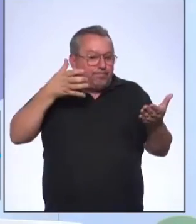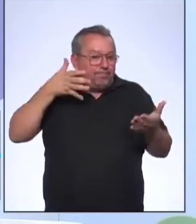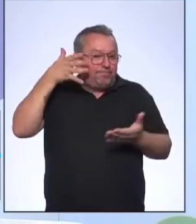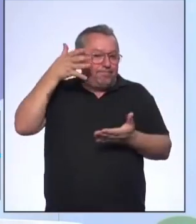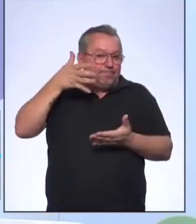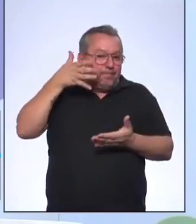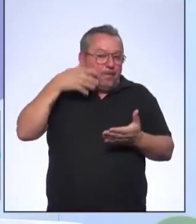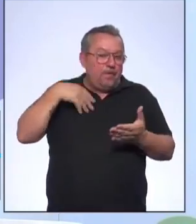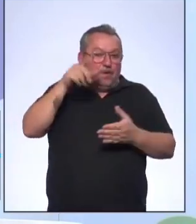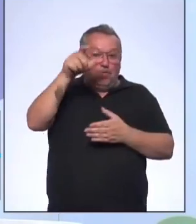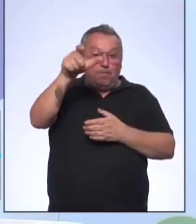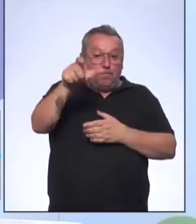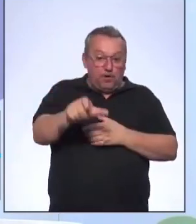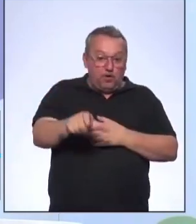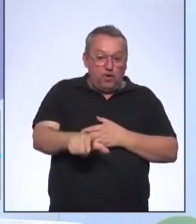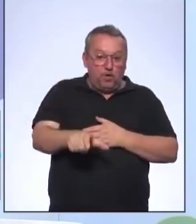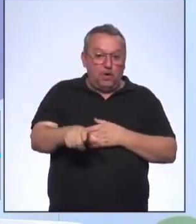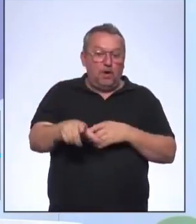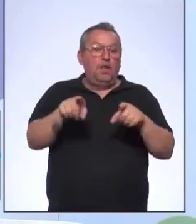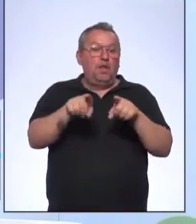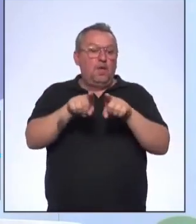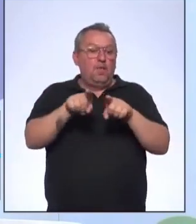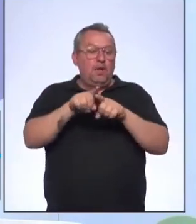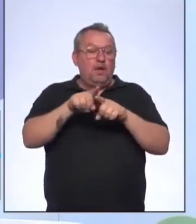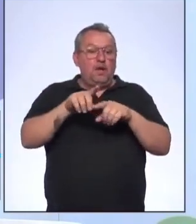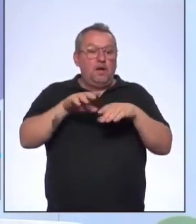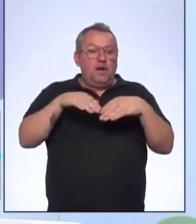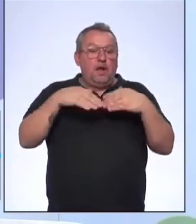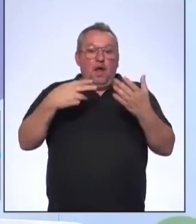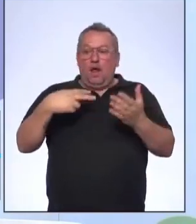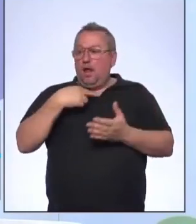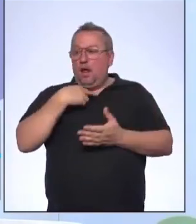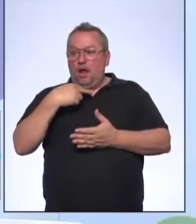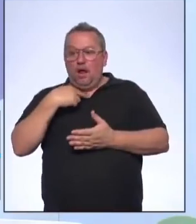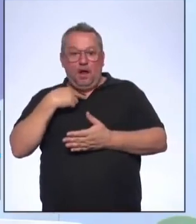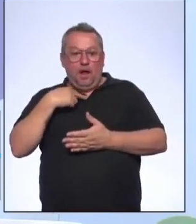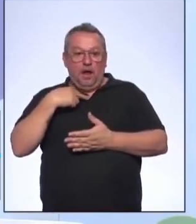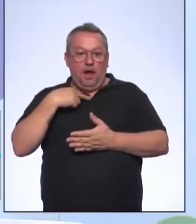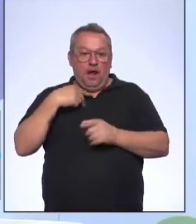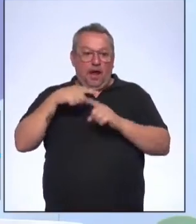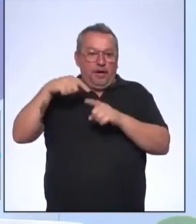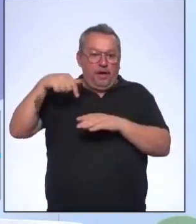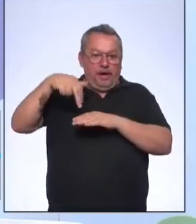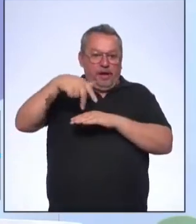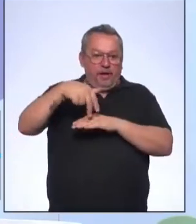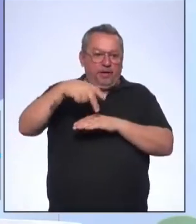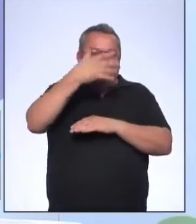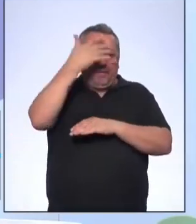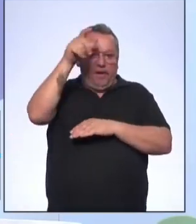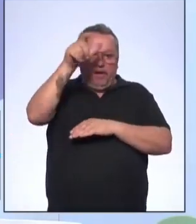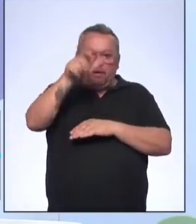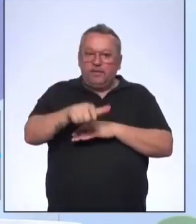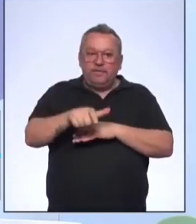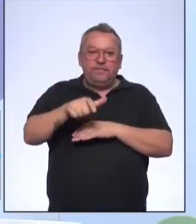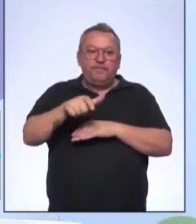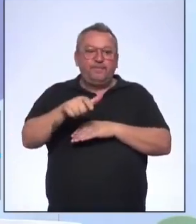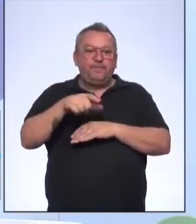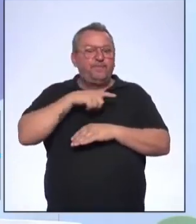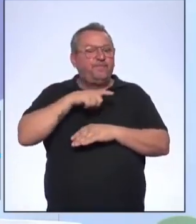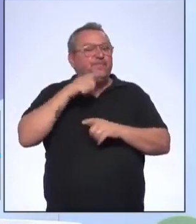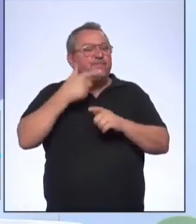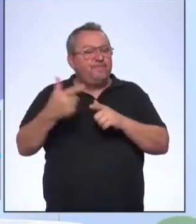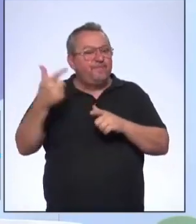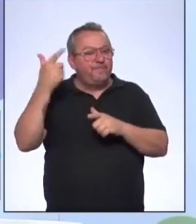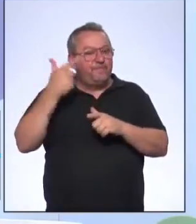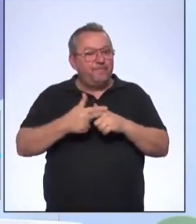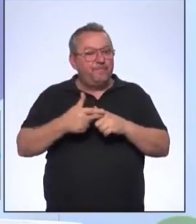ter uma personagem, de repente. Então, assim, não pode andar. Aí coloca uma pessoa, fulano, sei lá, João, teve um problema